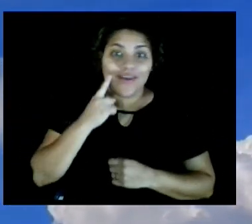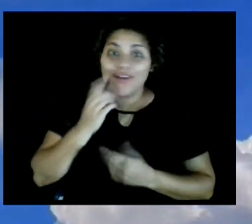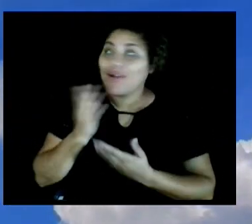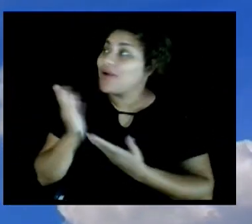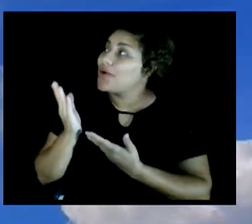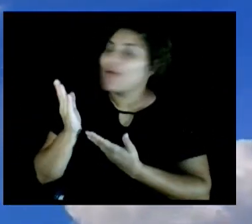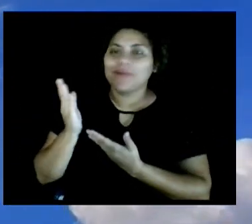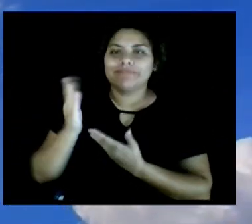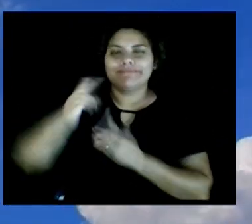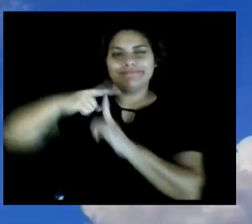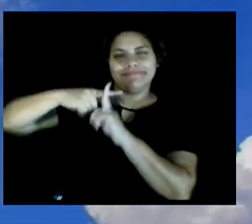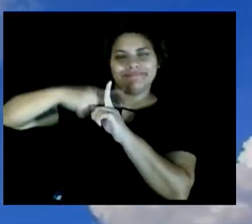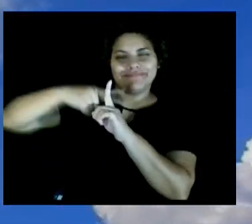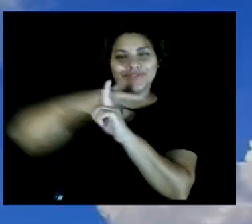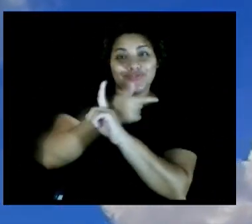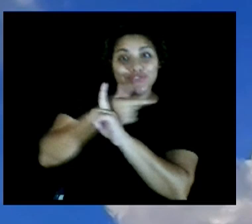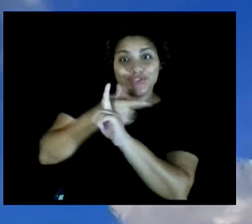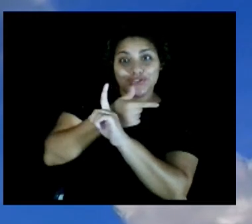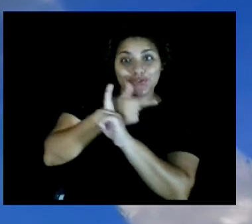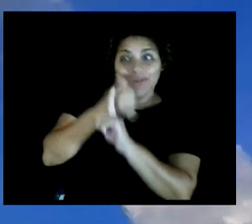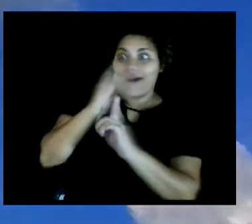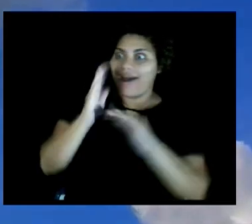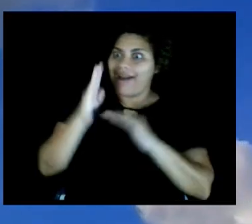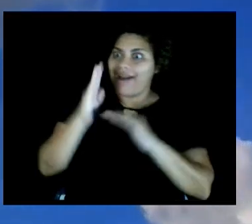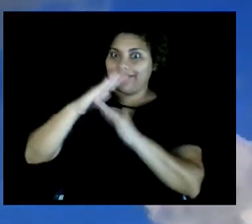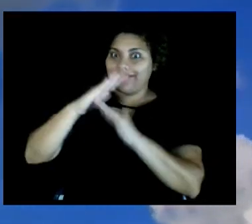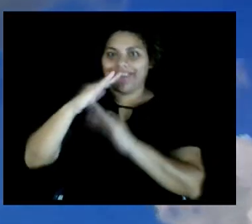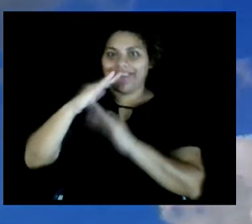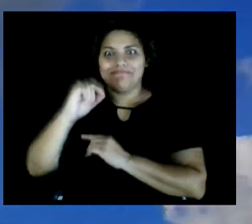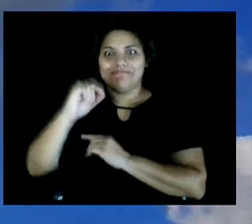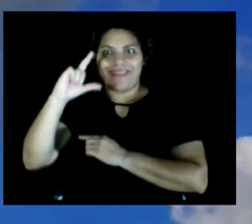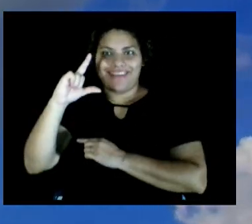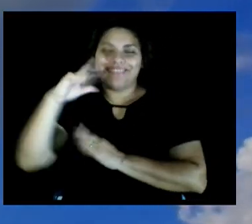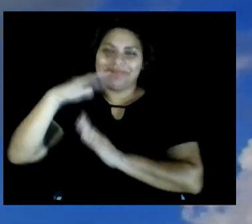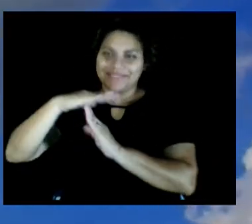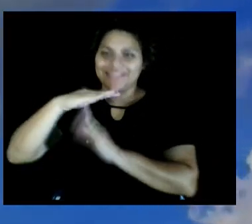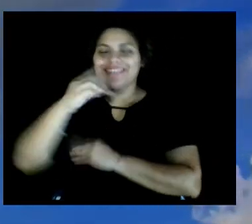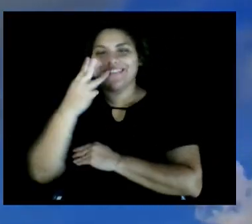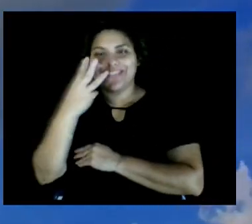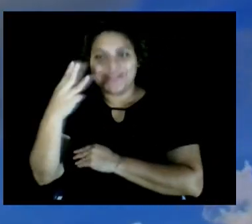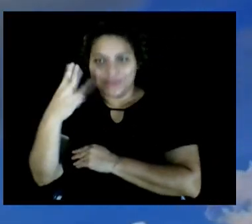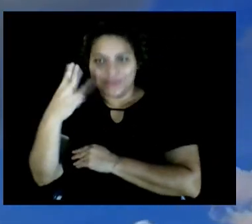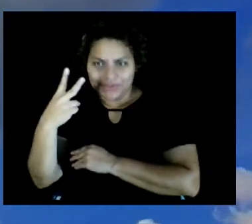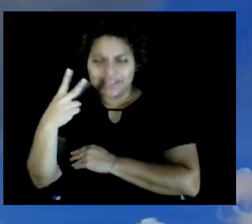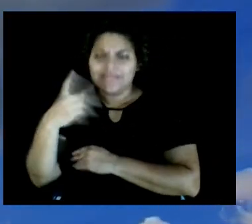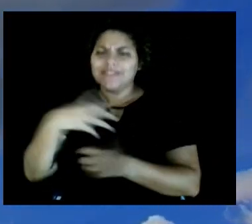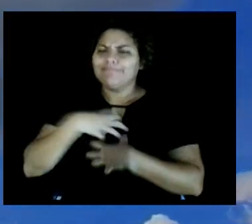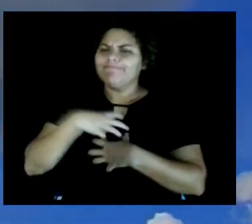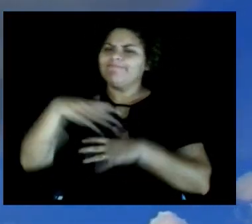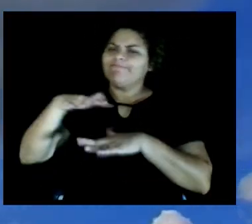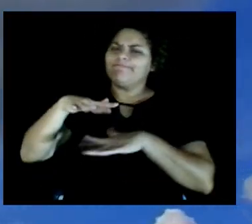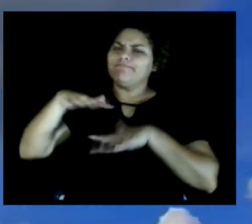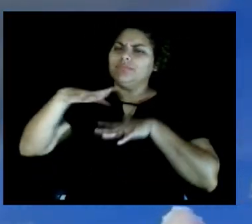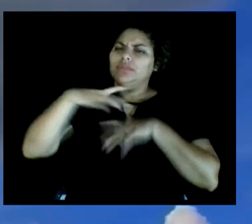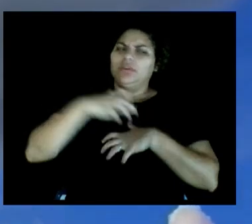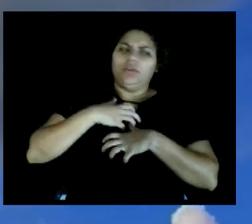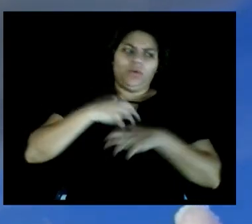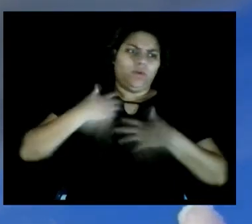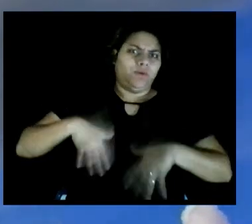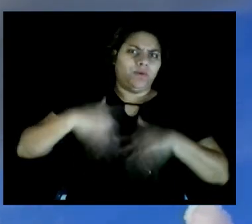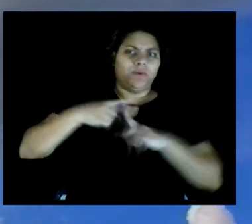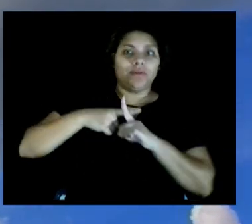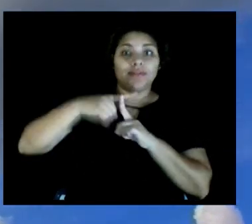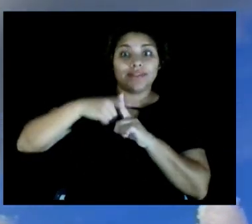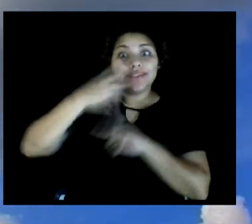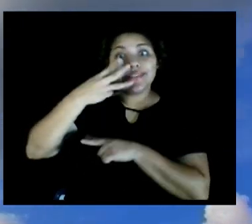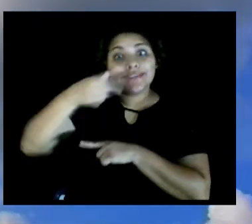de 32. Sensação térmica, gente, pode alcançar aí 37 graus. Probabilidade de chuva é de 70%,